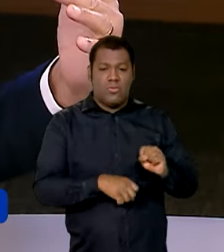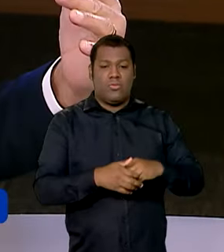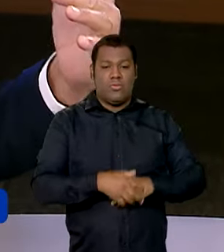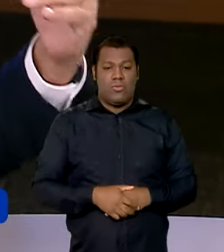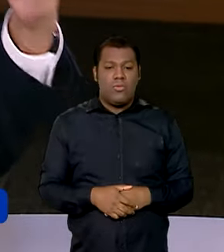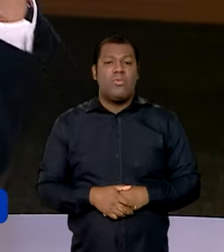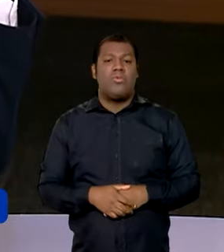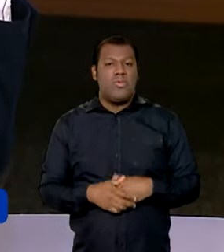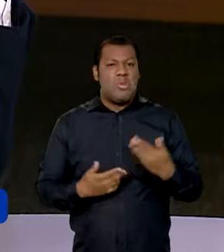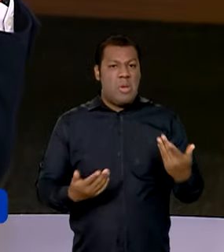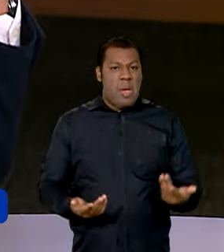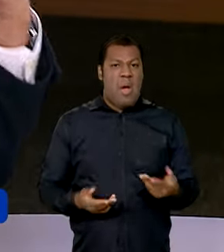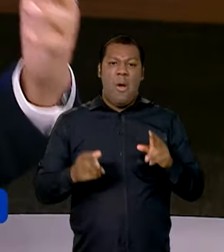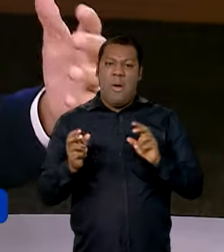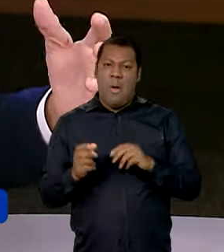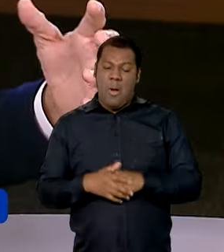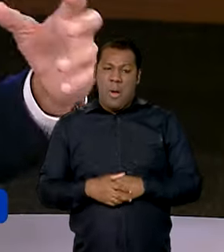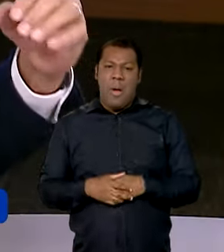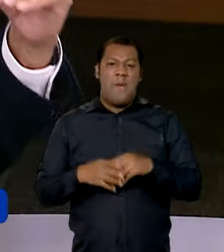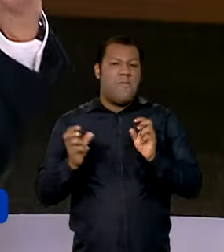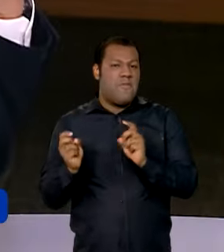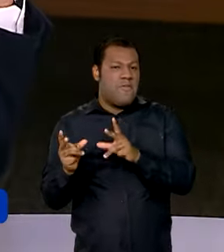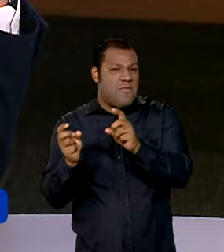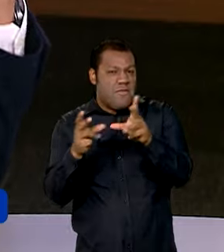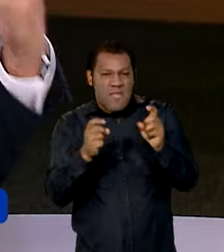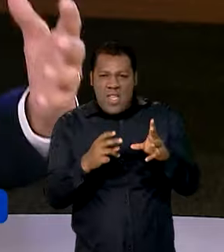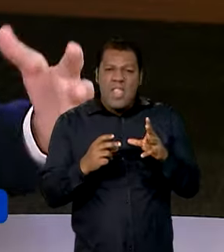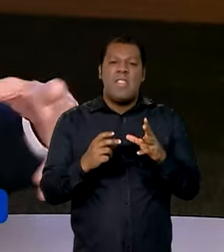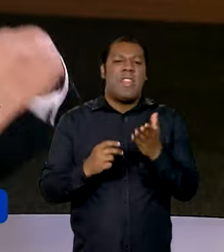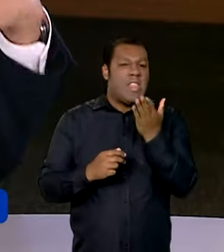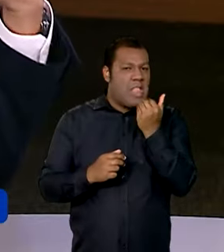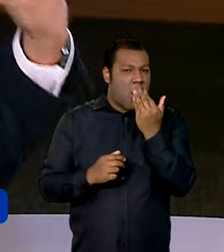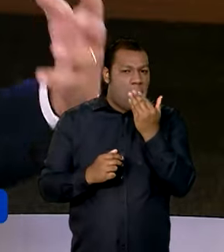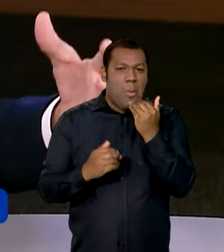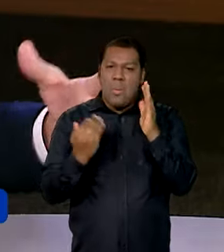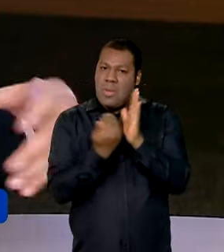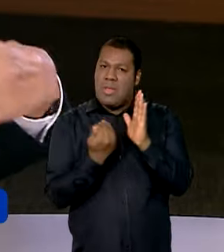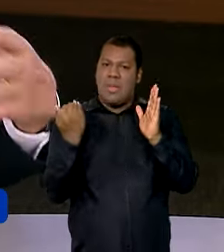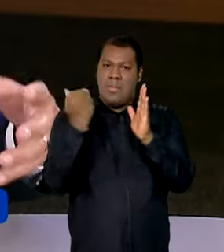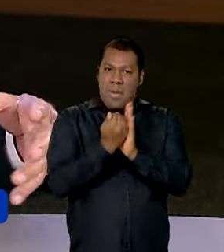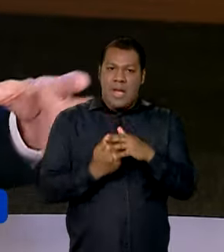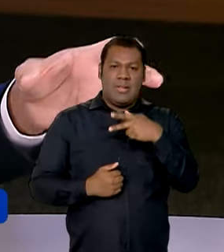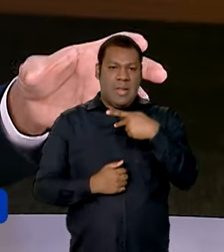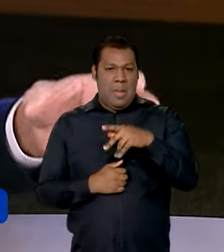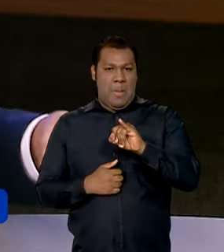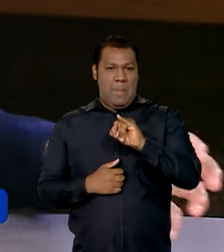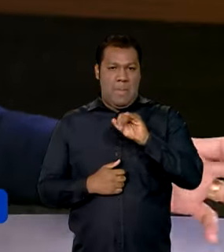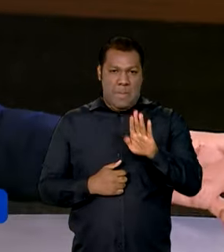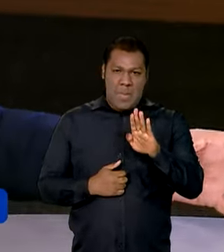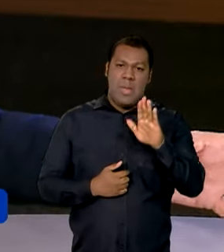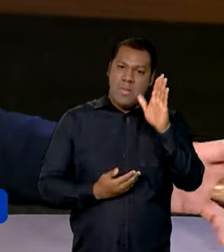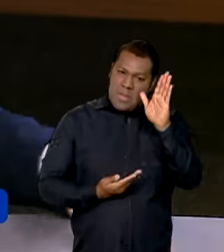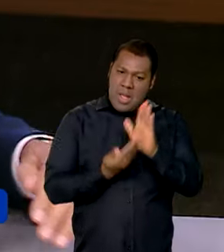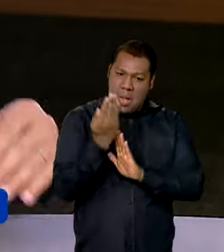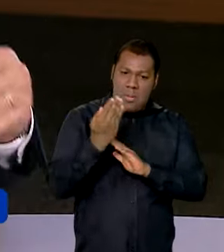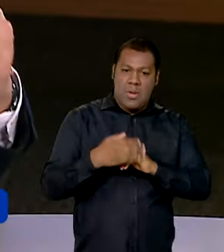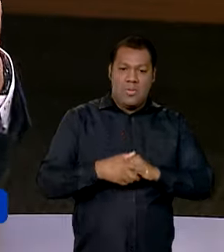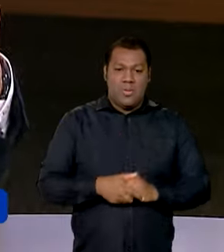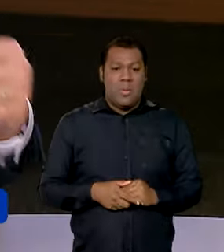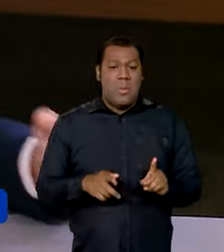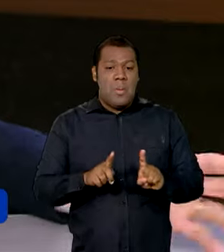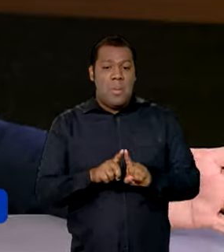maiores produtores de alim mento o maior exportador de soja o maior tudo PIB altíssimo crescimento tem regiões do Mato